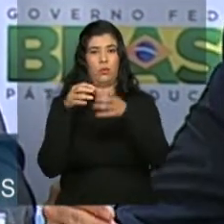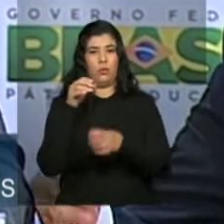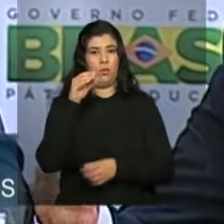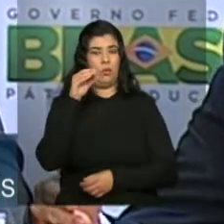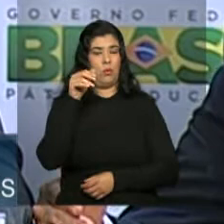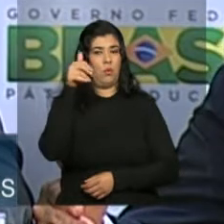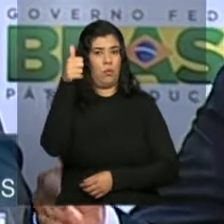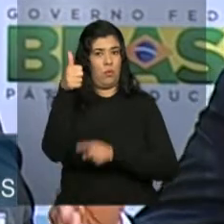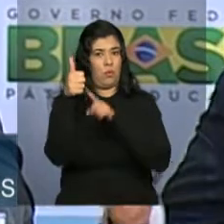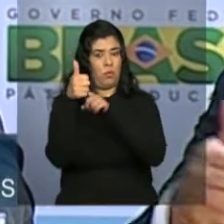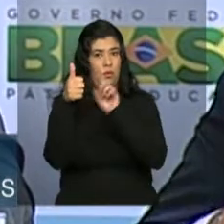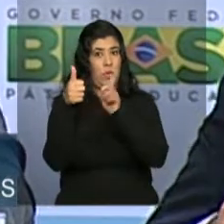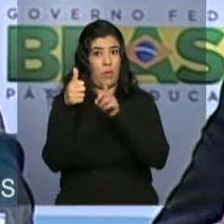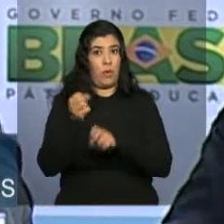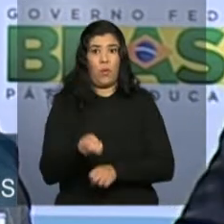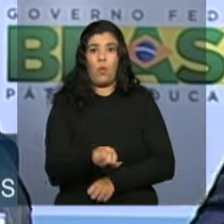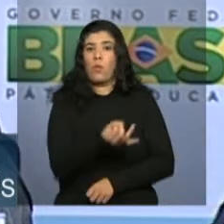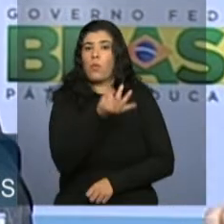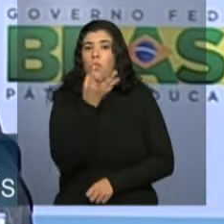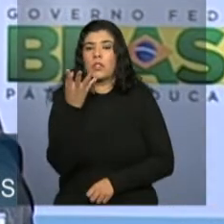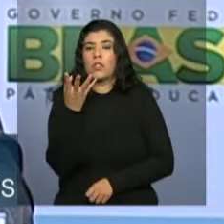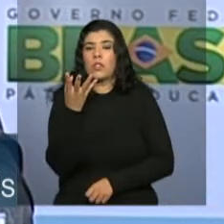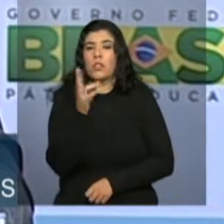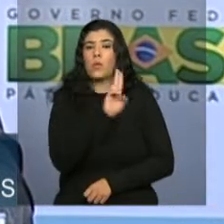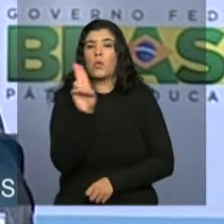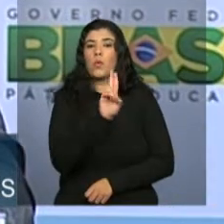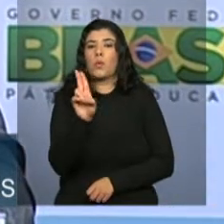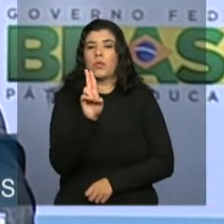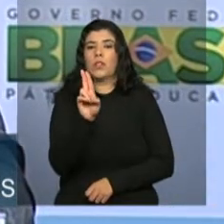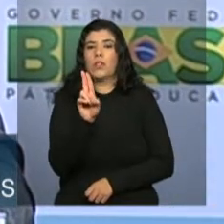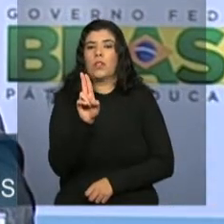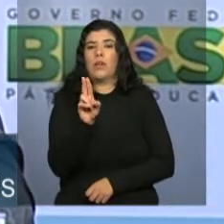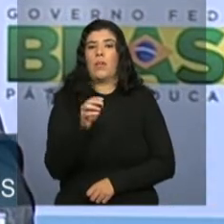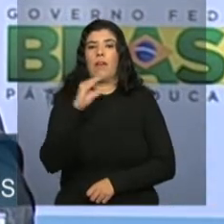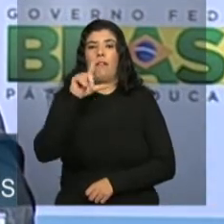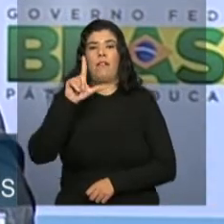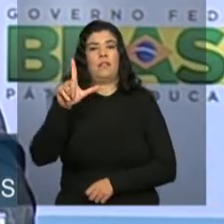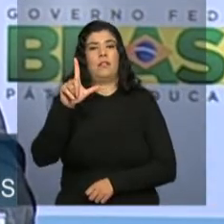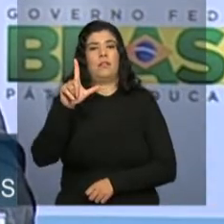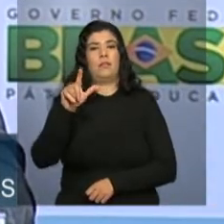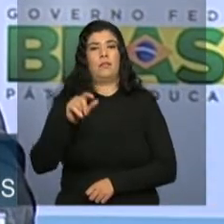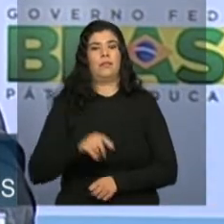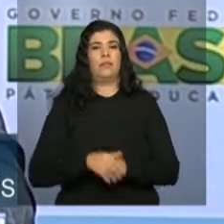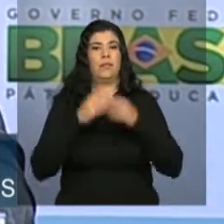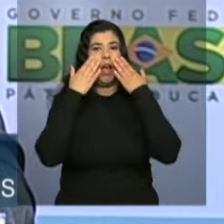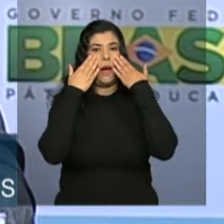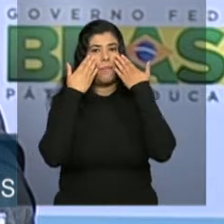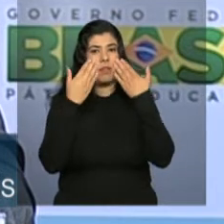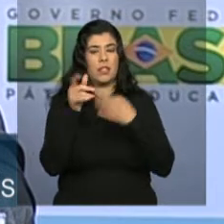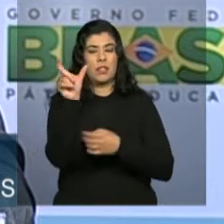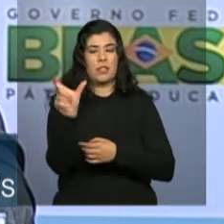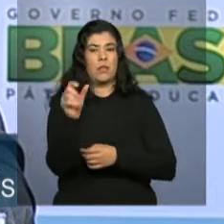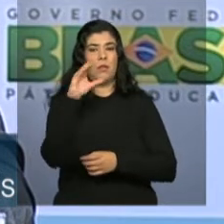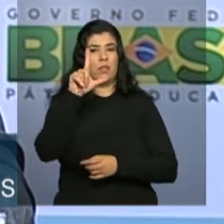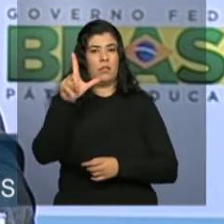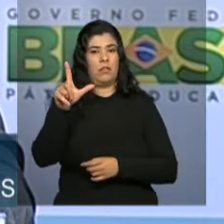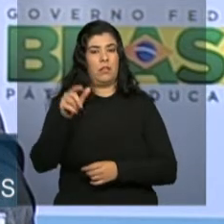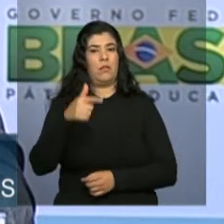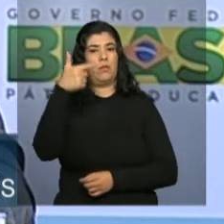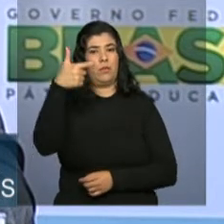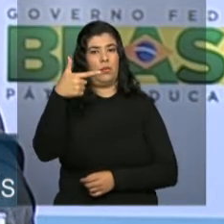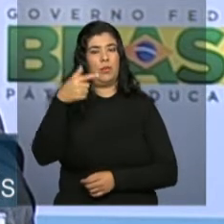que não são número de medicamentos porque pode ter medicamento ou apresentações diferentes tá apresentações nível